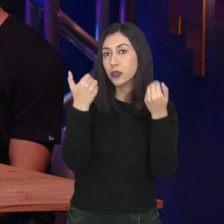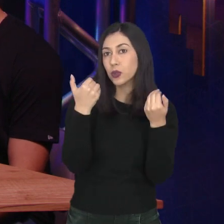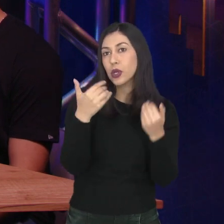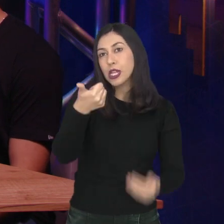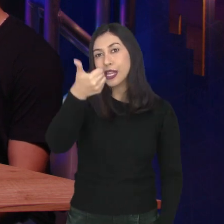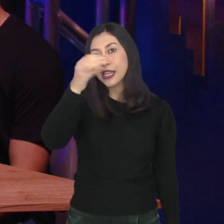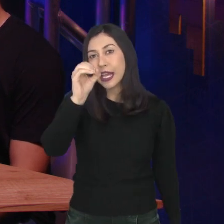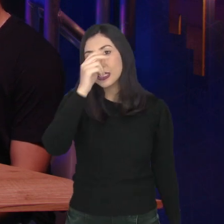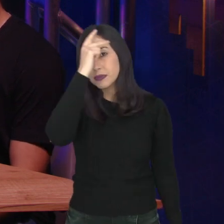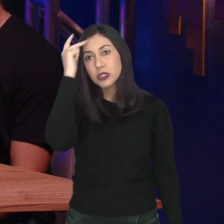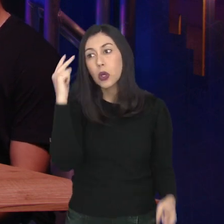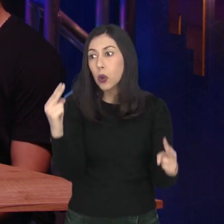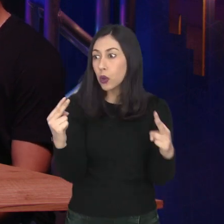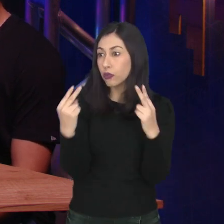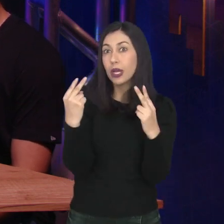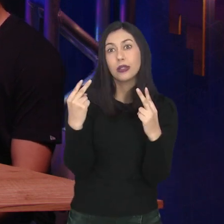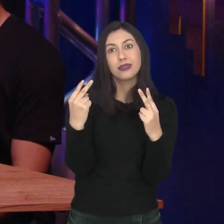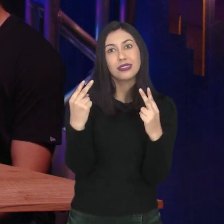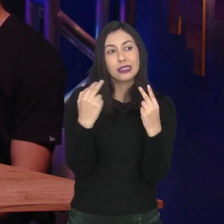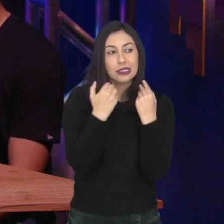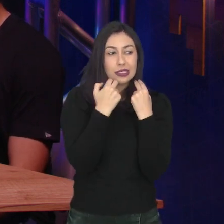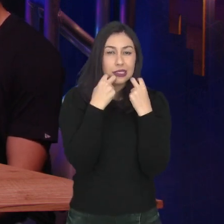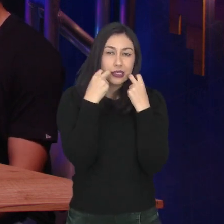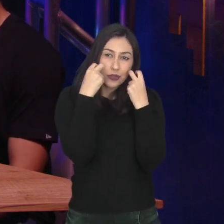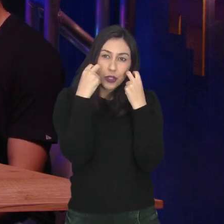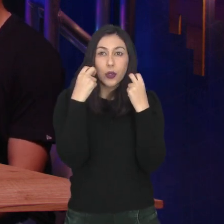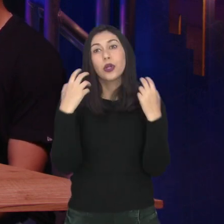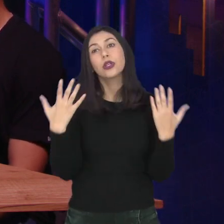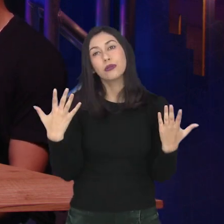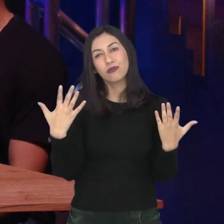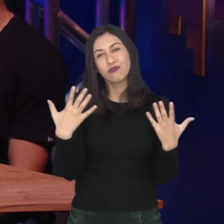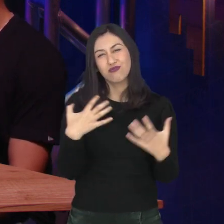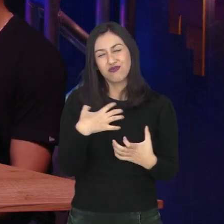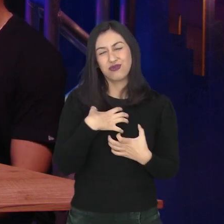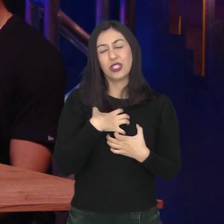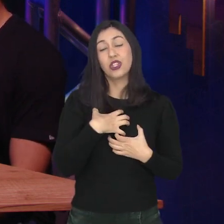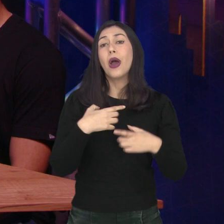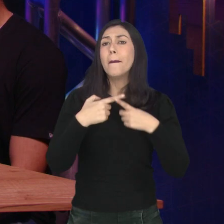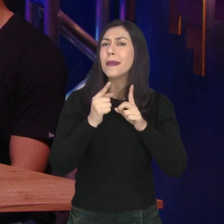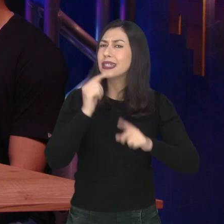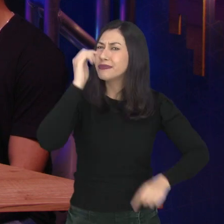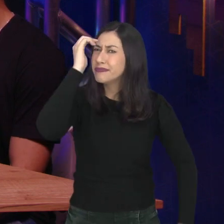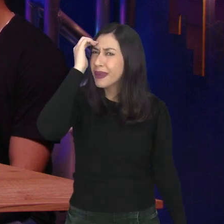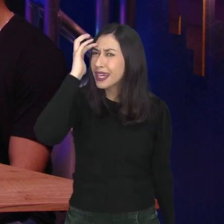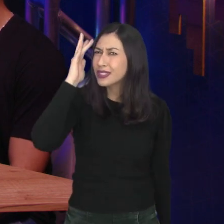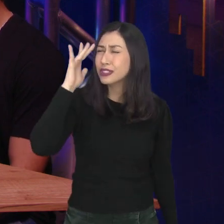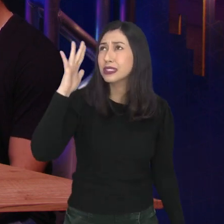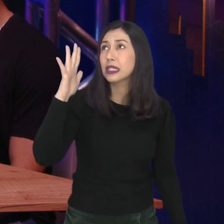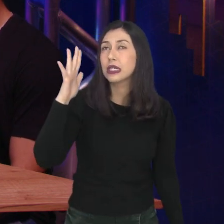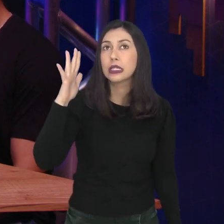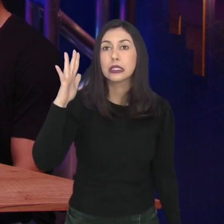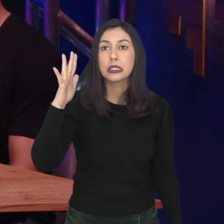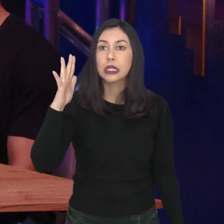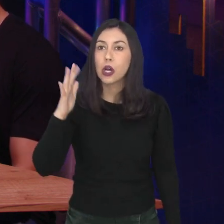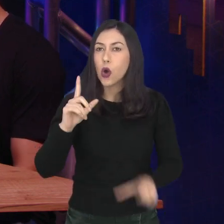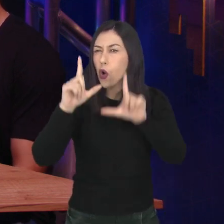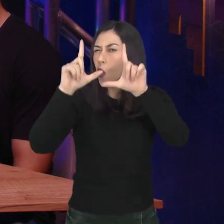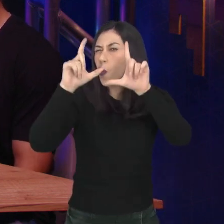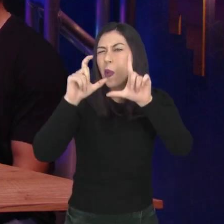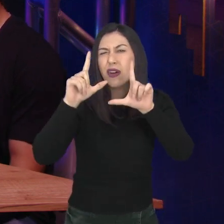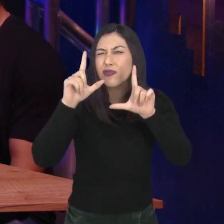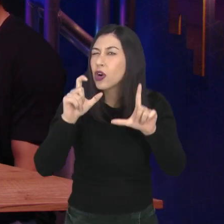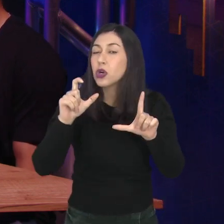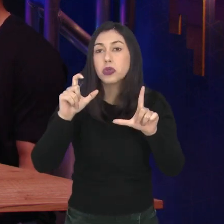na frente de 10 pessoas, né, isso tem um impacto negativo. Mas imagina quando tiram